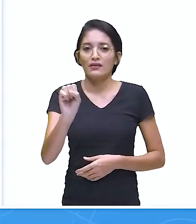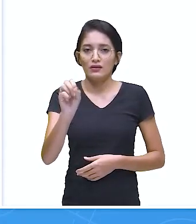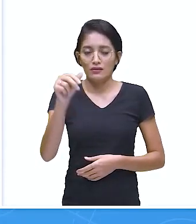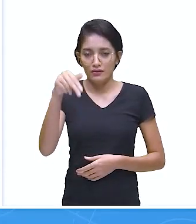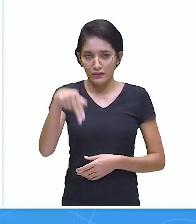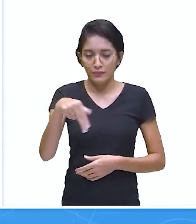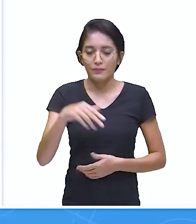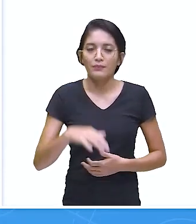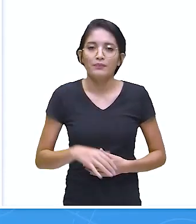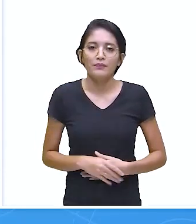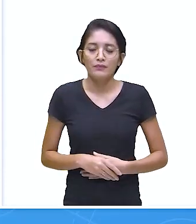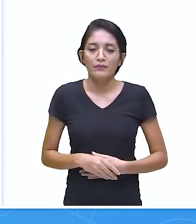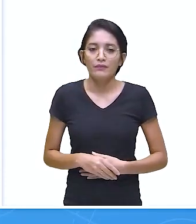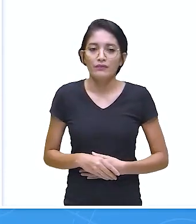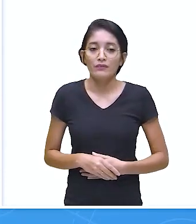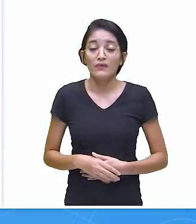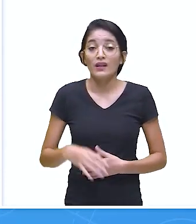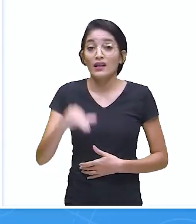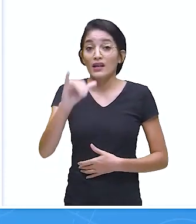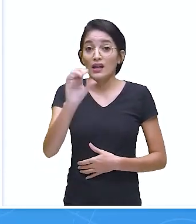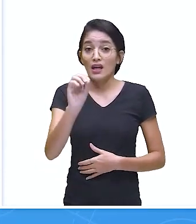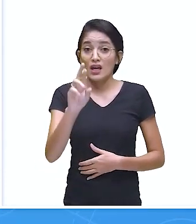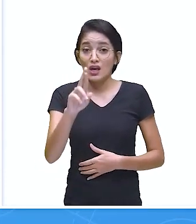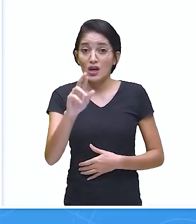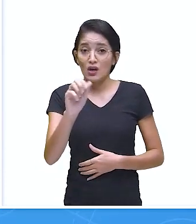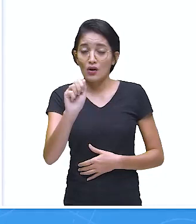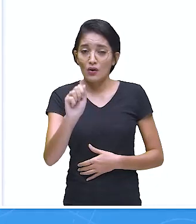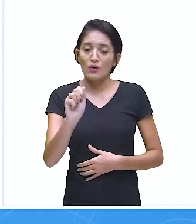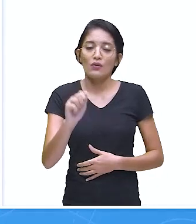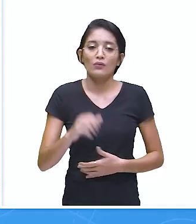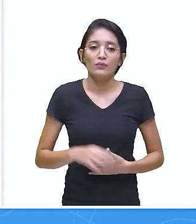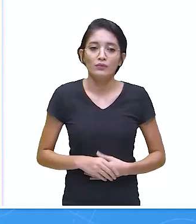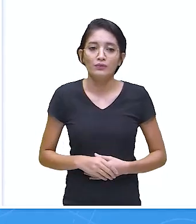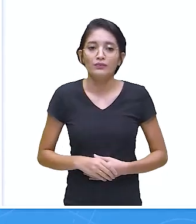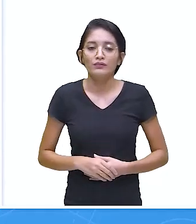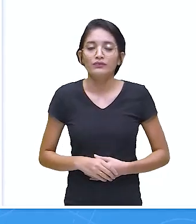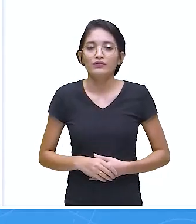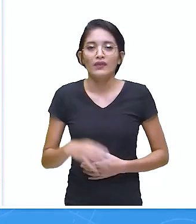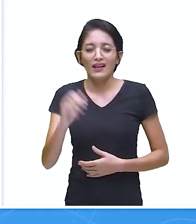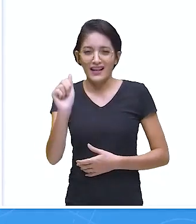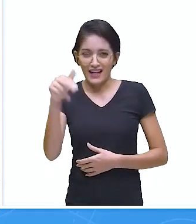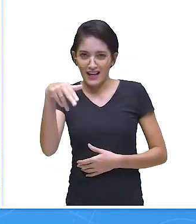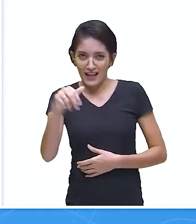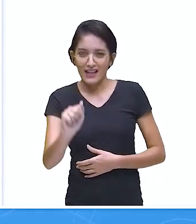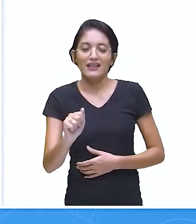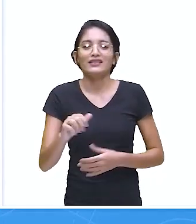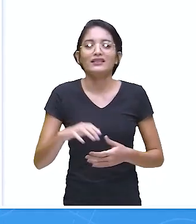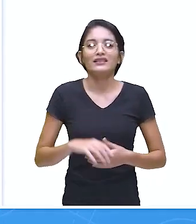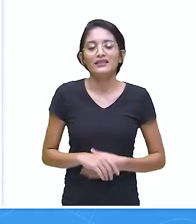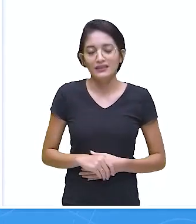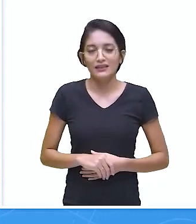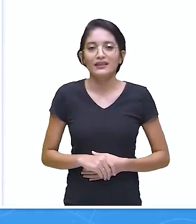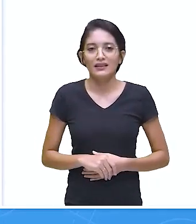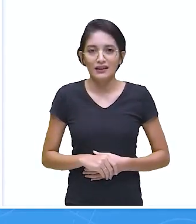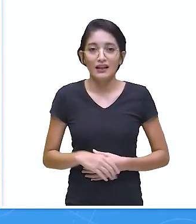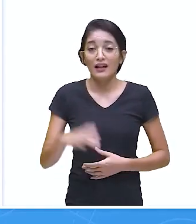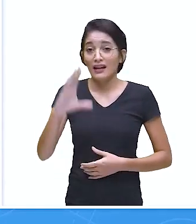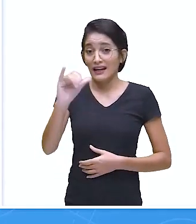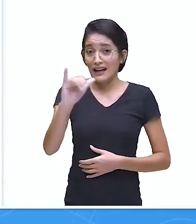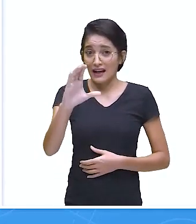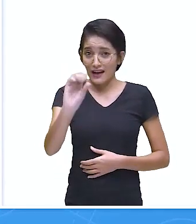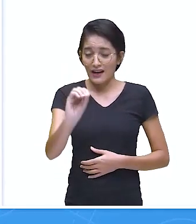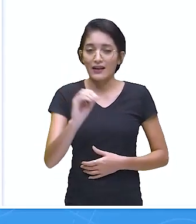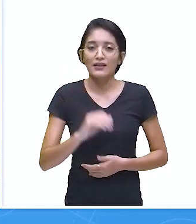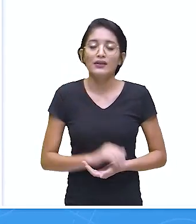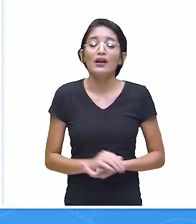Davidson, quem mais? Igor, Iago, Ana Clara, o Caio Lucas, tem